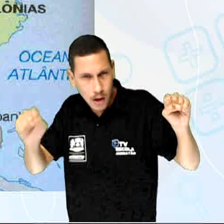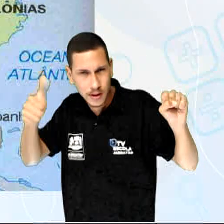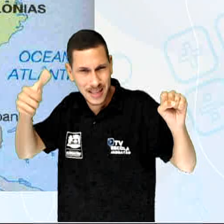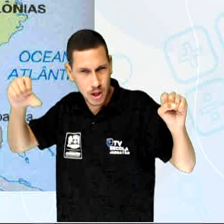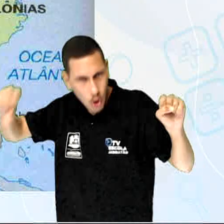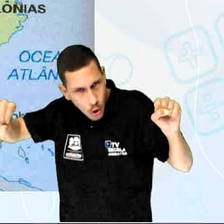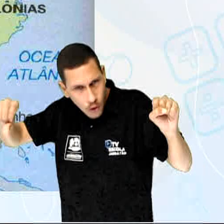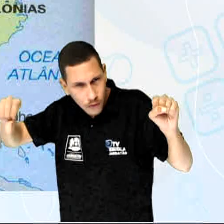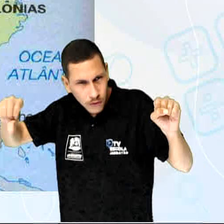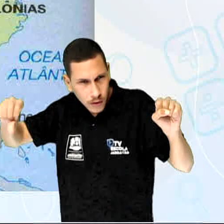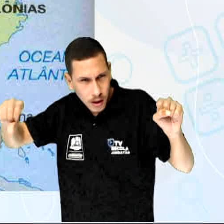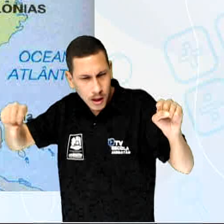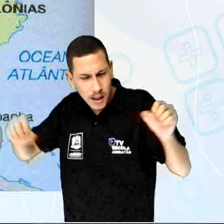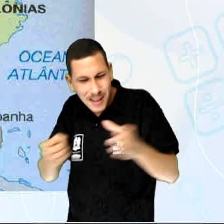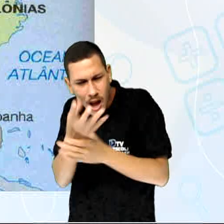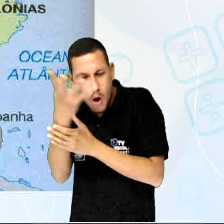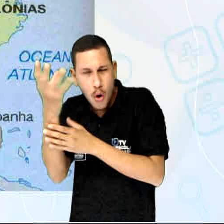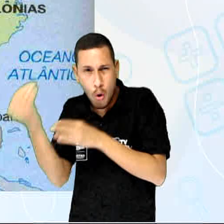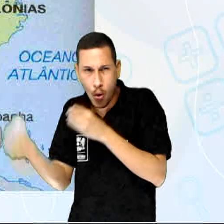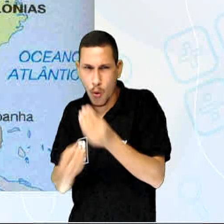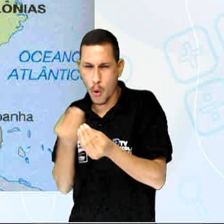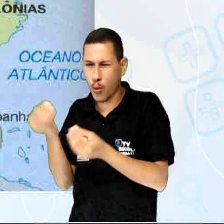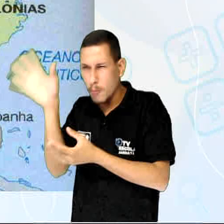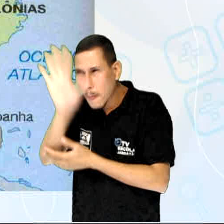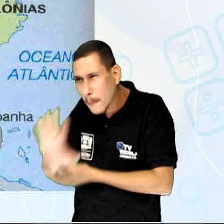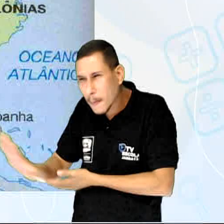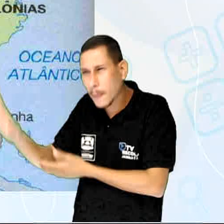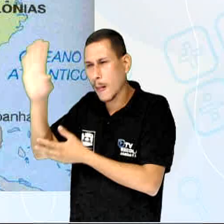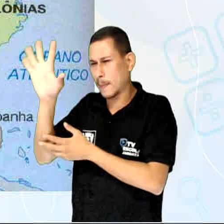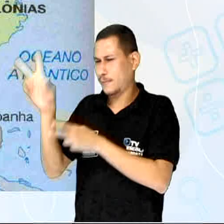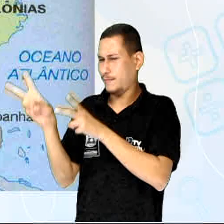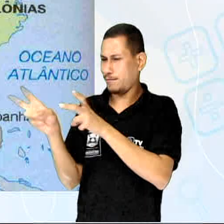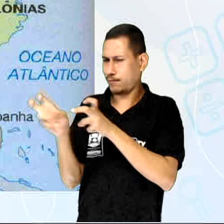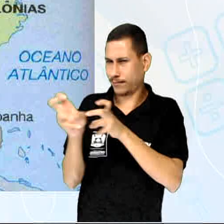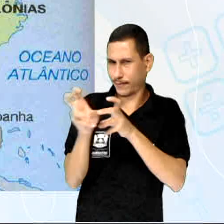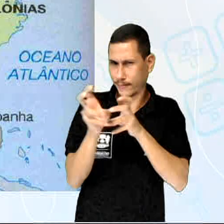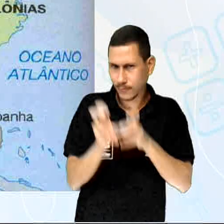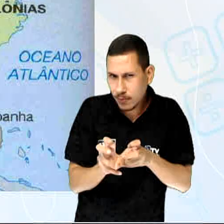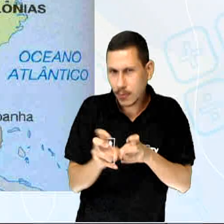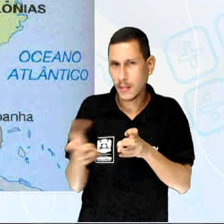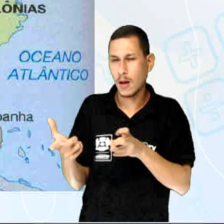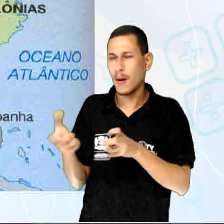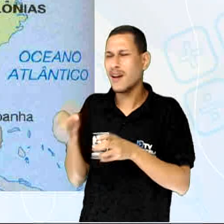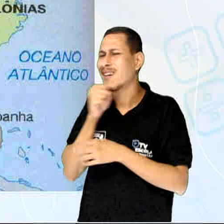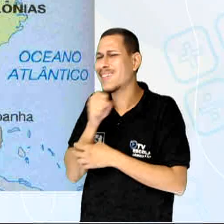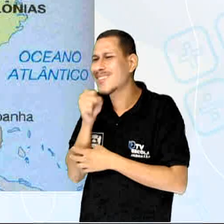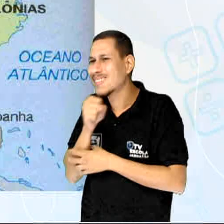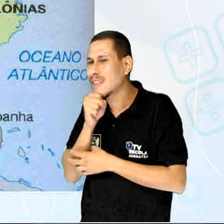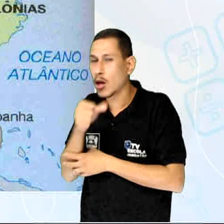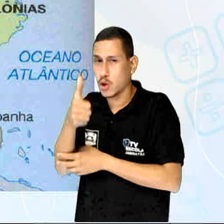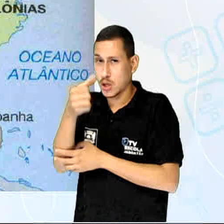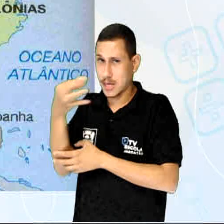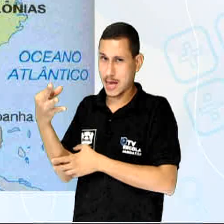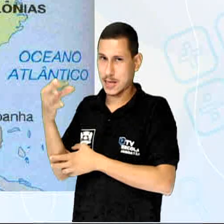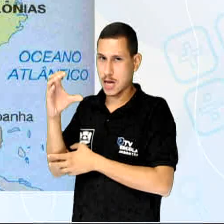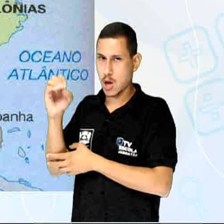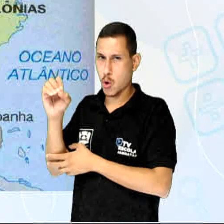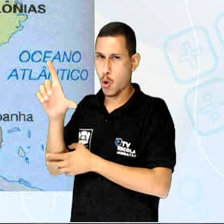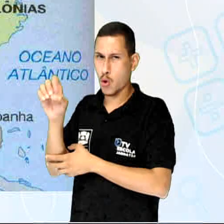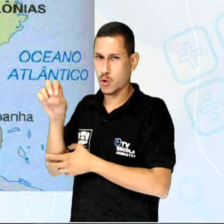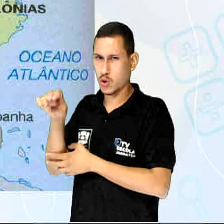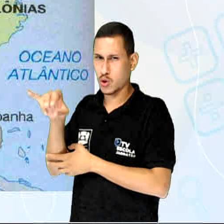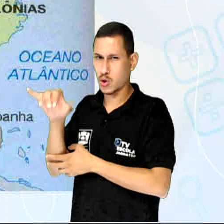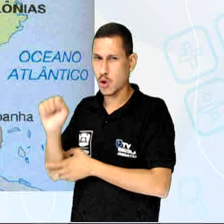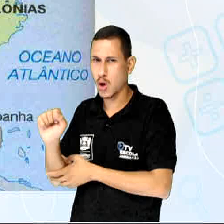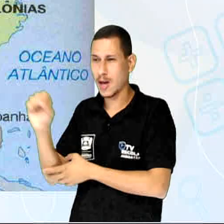se configurou nesse mapa aí que você está vendo. A gente tem a parte mais antiga, onde ficam as 13 colônias, mais ao